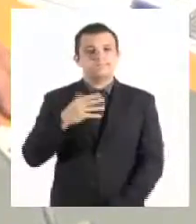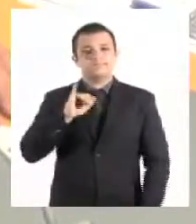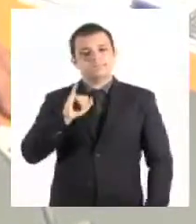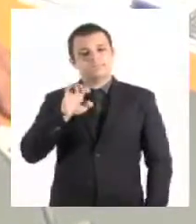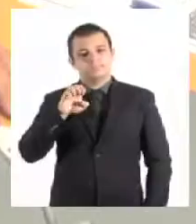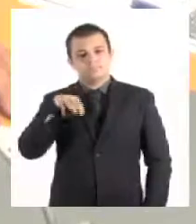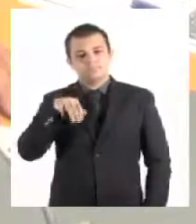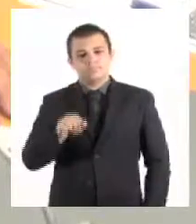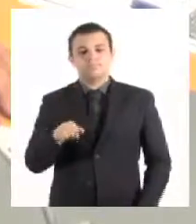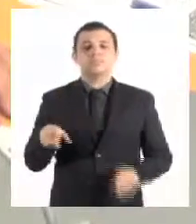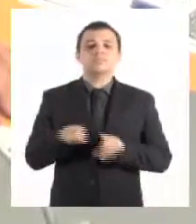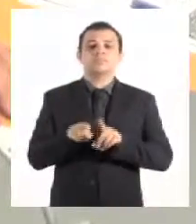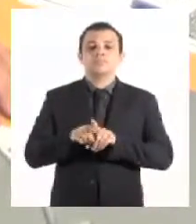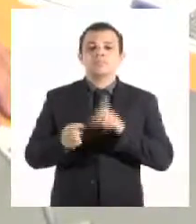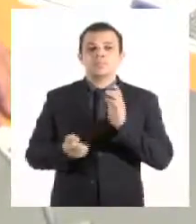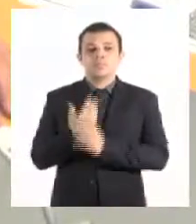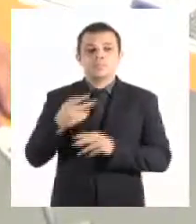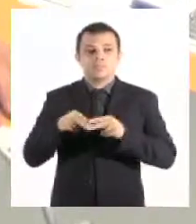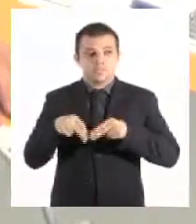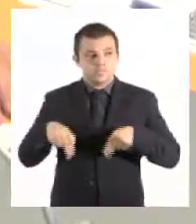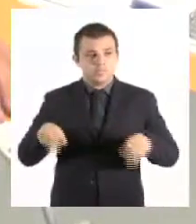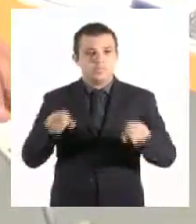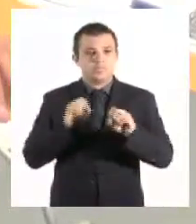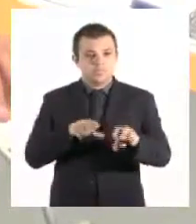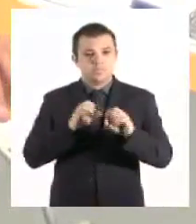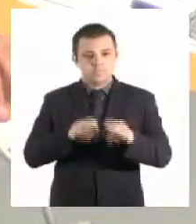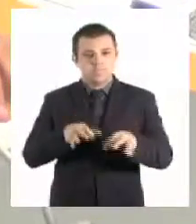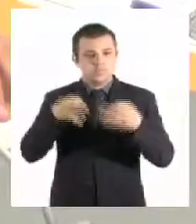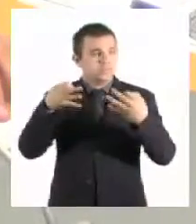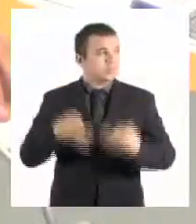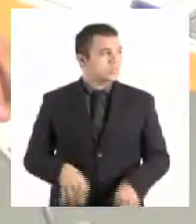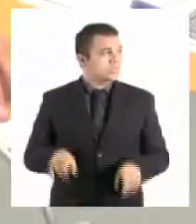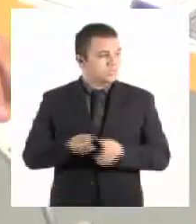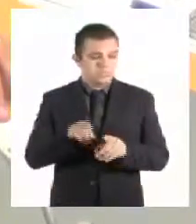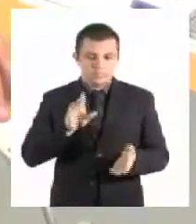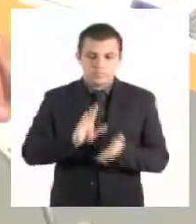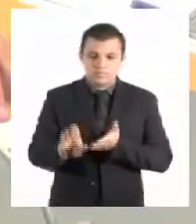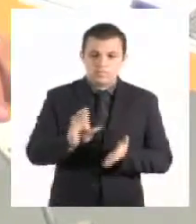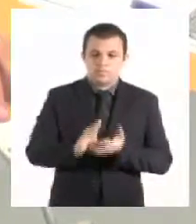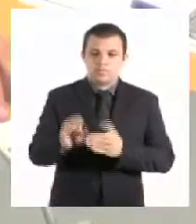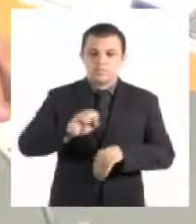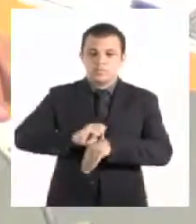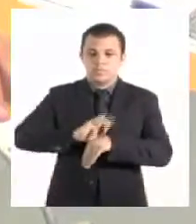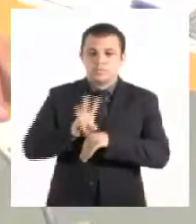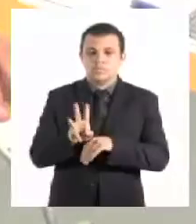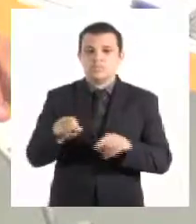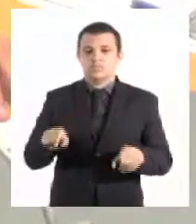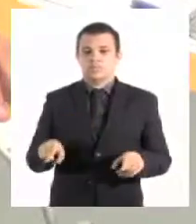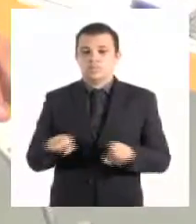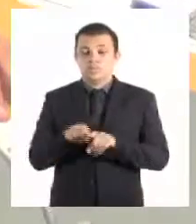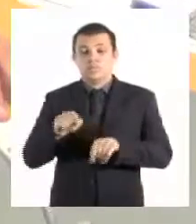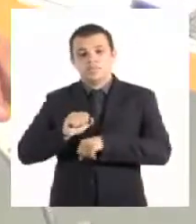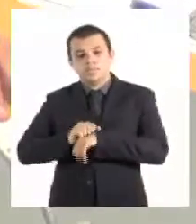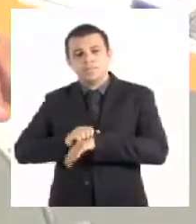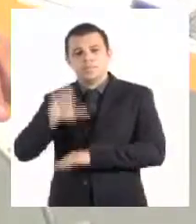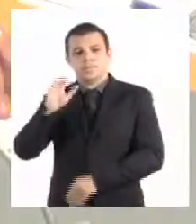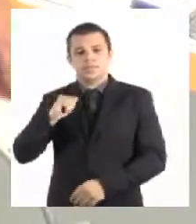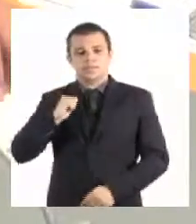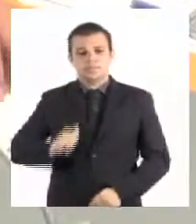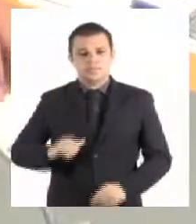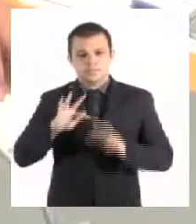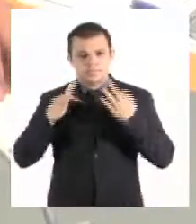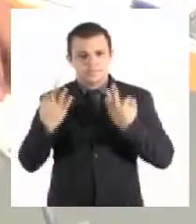vem Núcleo de Educação Integral, investimentos na UEMA, mais Bolsa Família Escola, reforma de